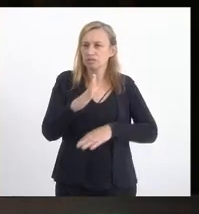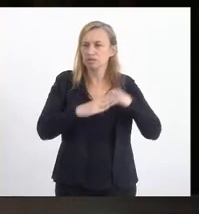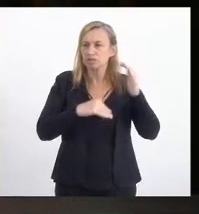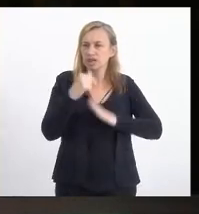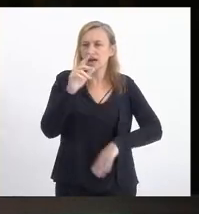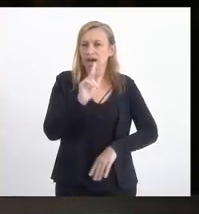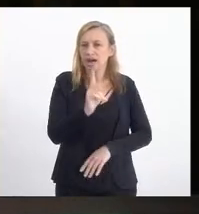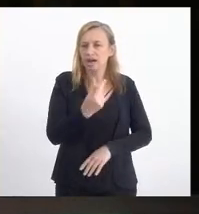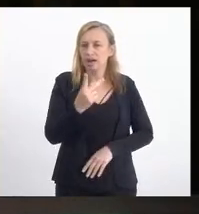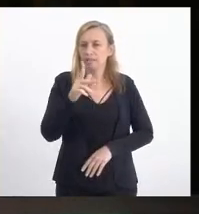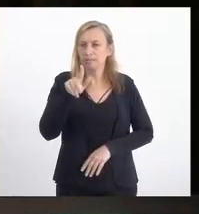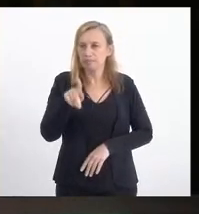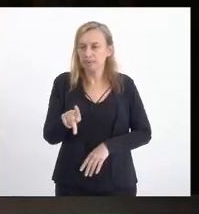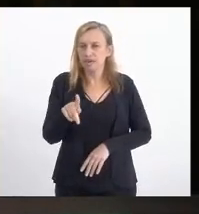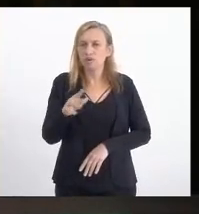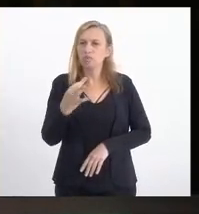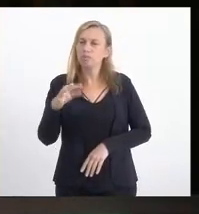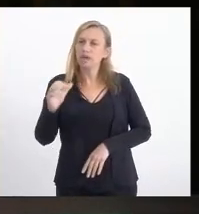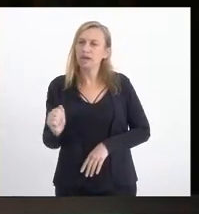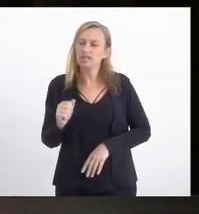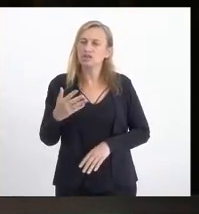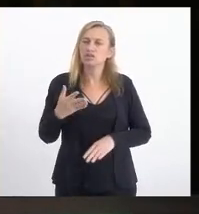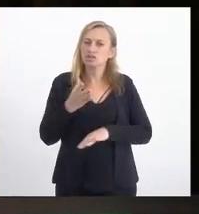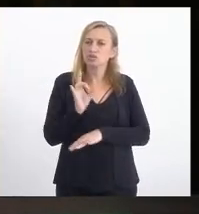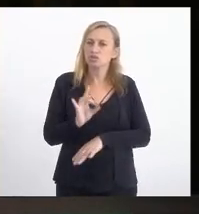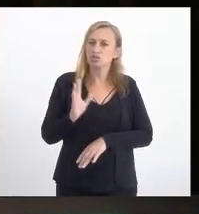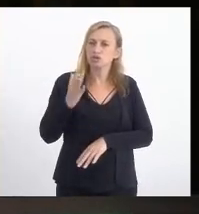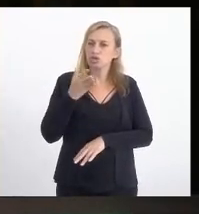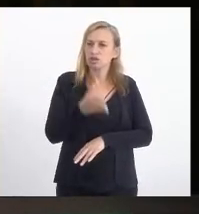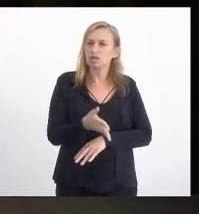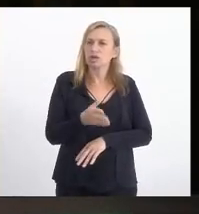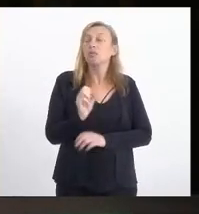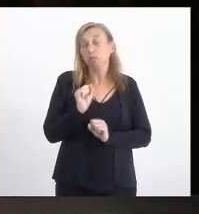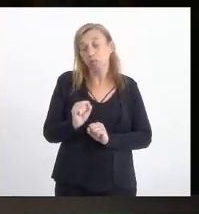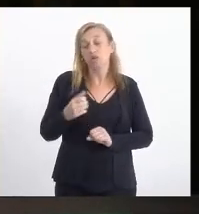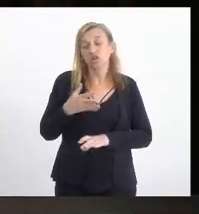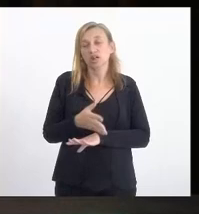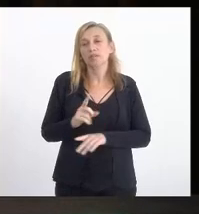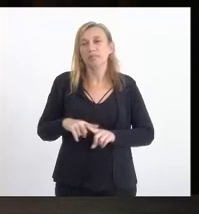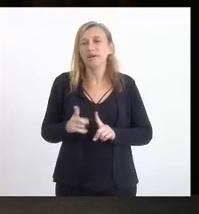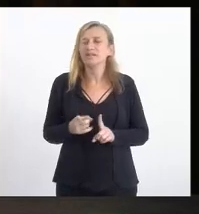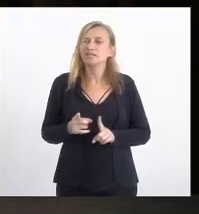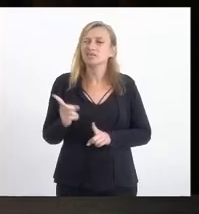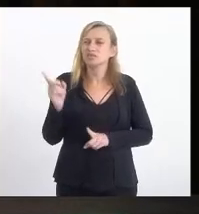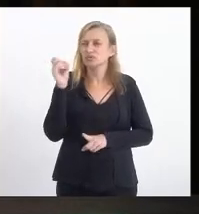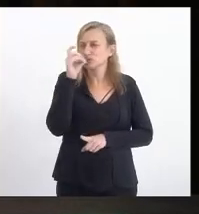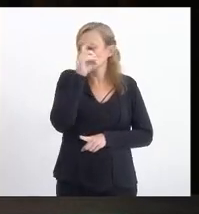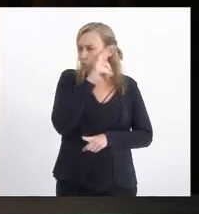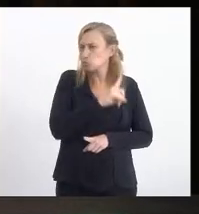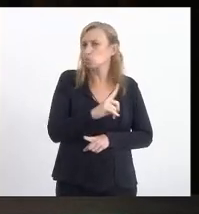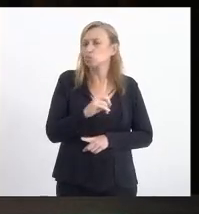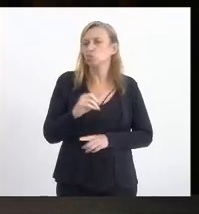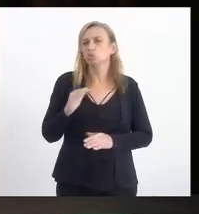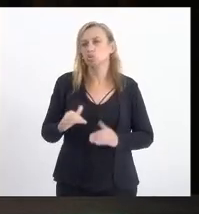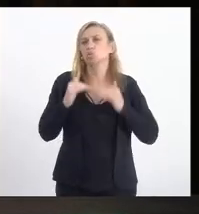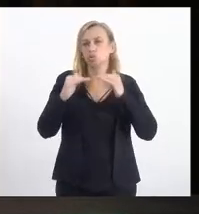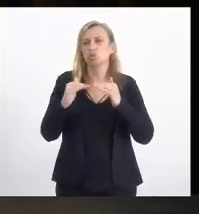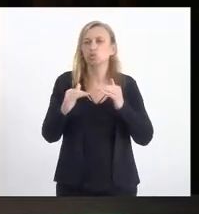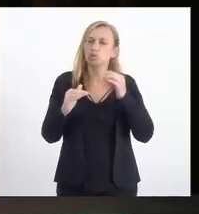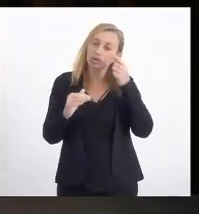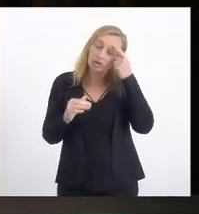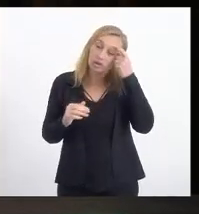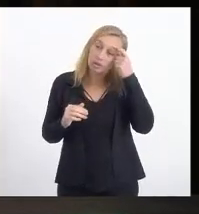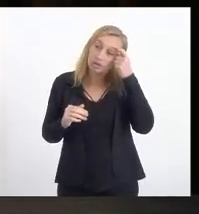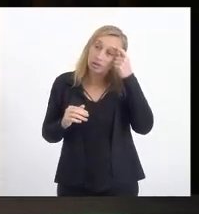dhp o Praça só vai chegar ele pode chegar também né acima só você